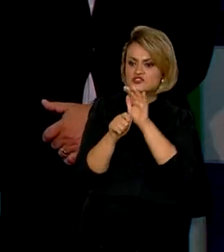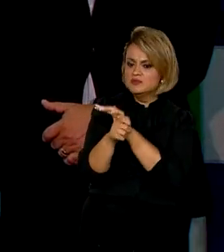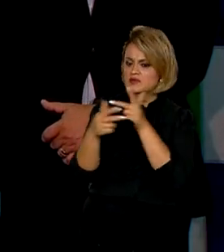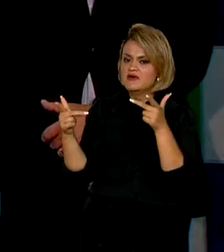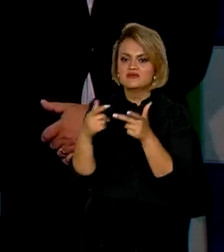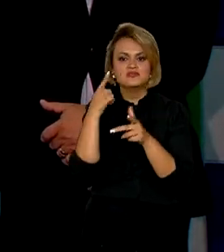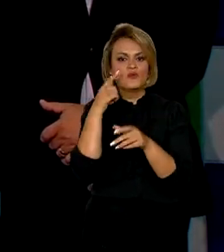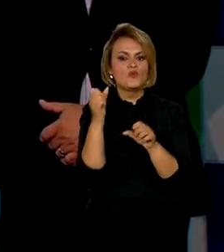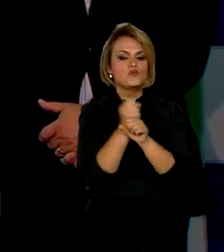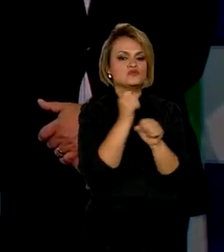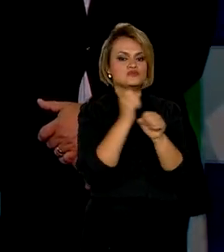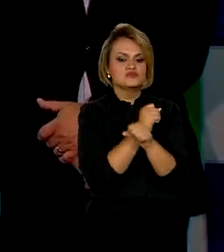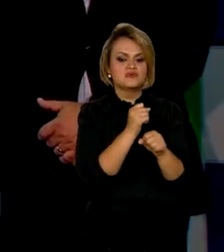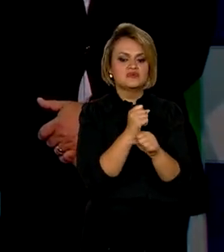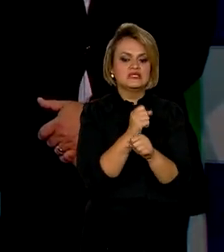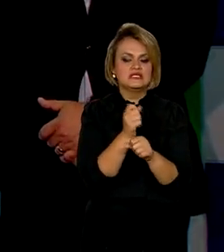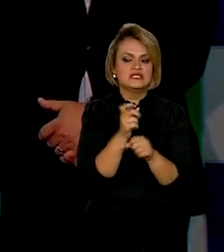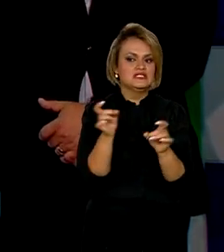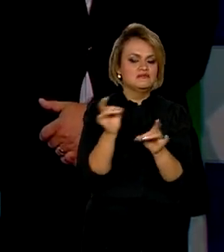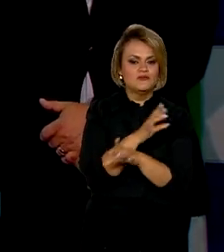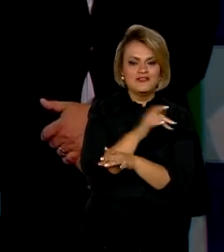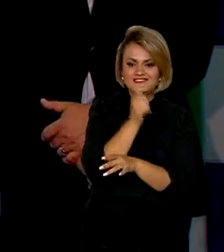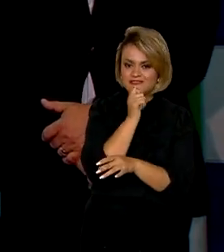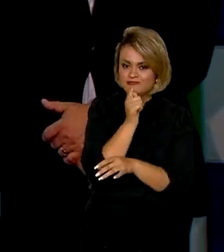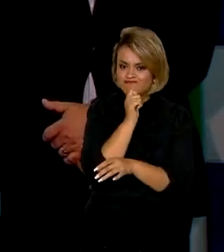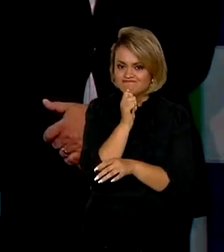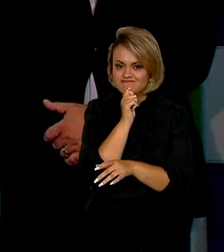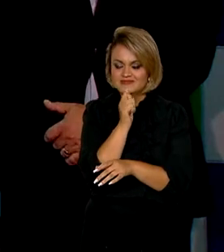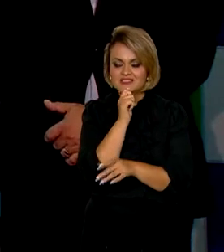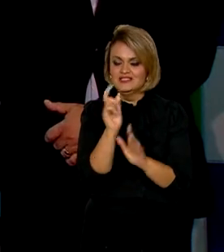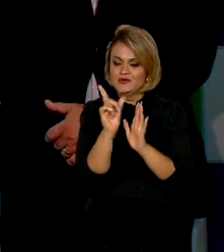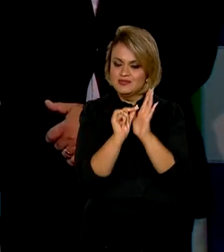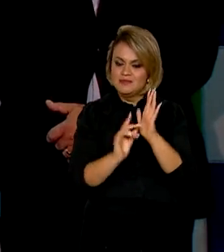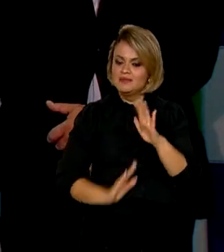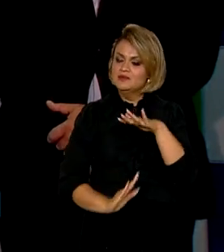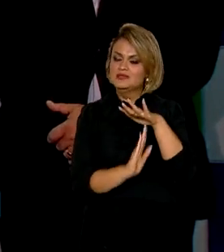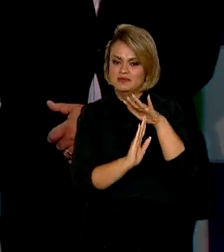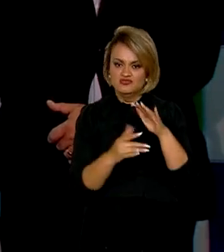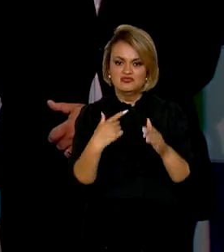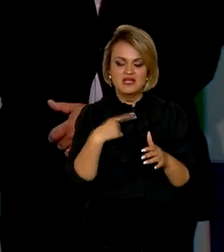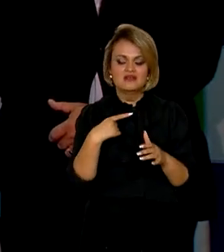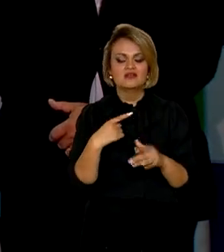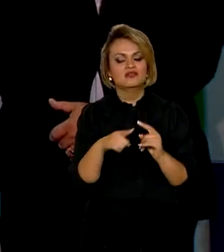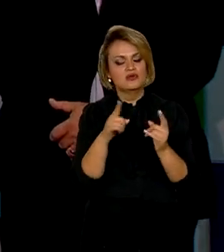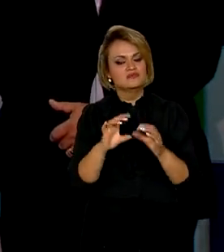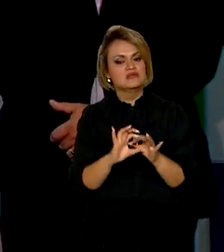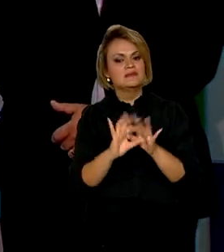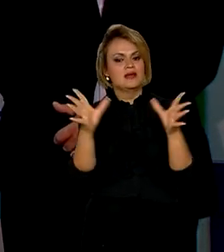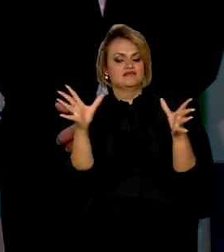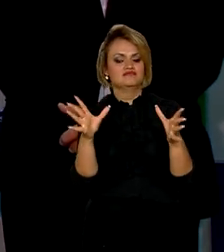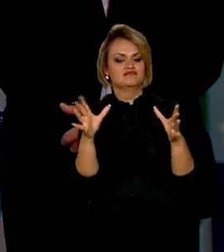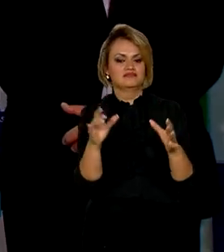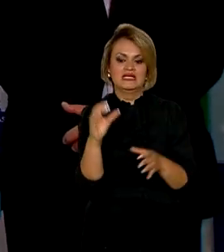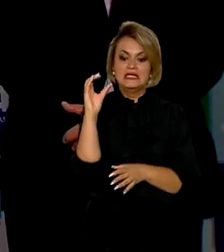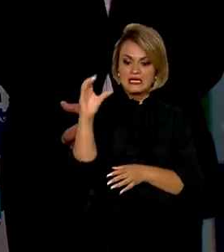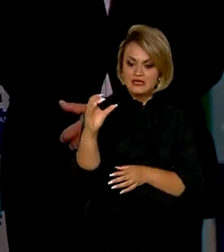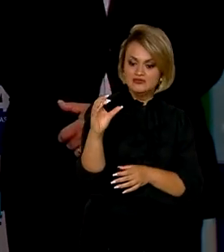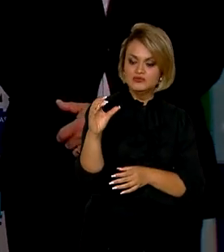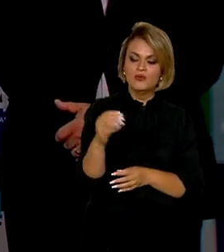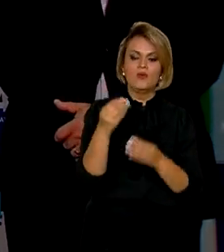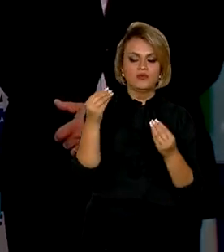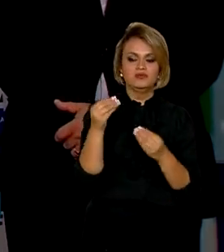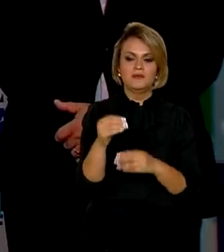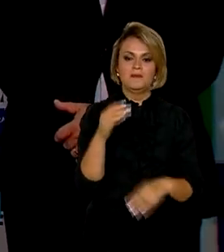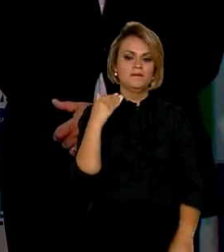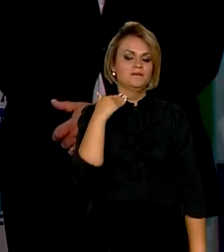aquelas obras que não couberam dentro do limite orçamentário da União, nós disponibilizamos crédito através